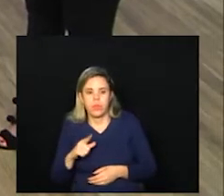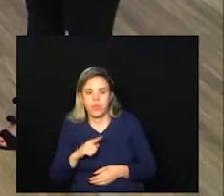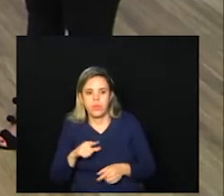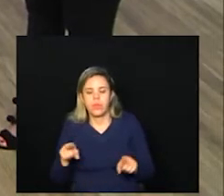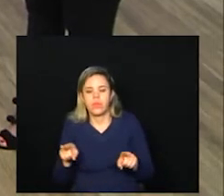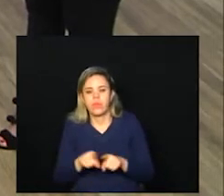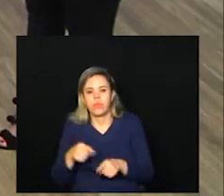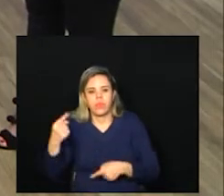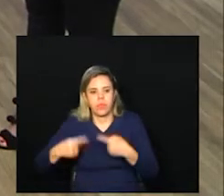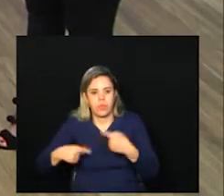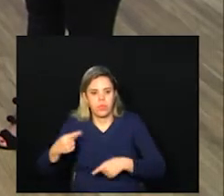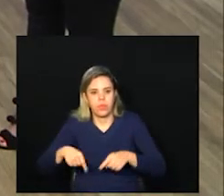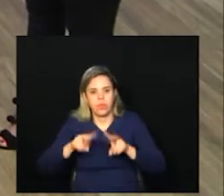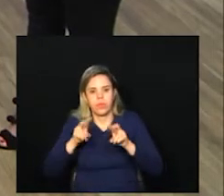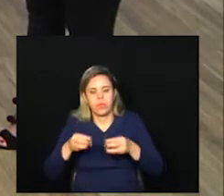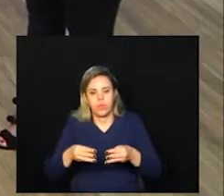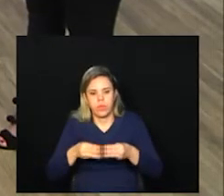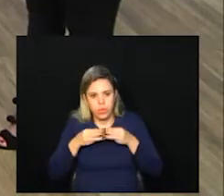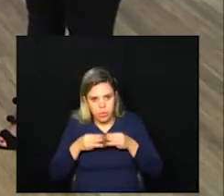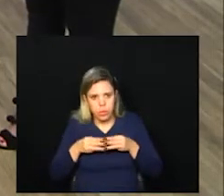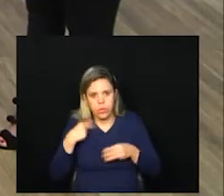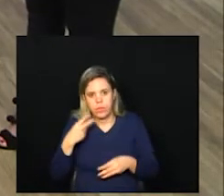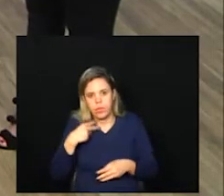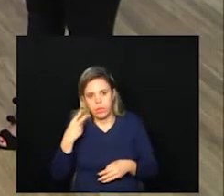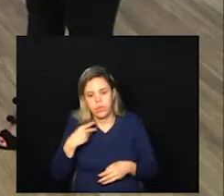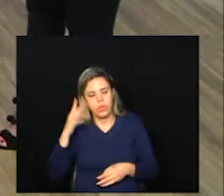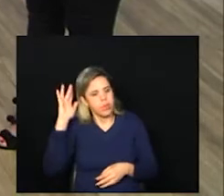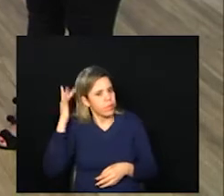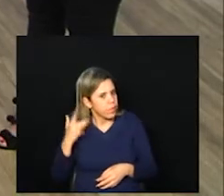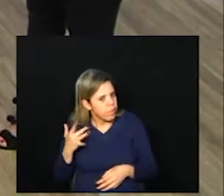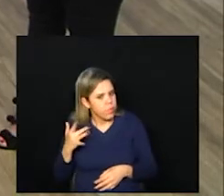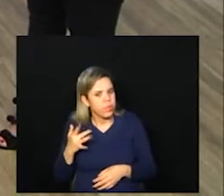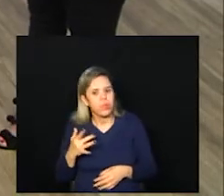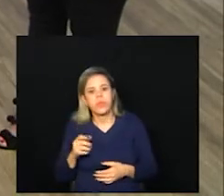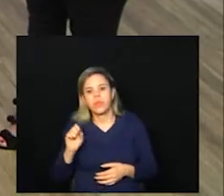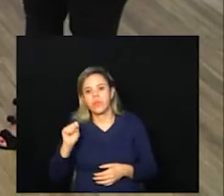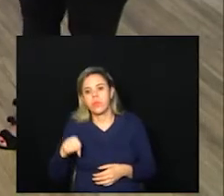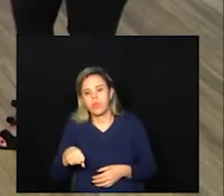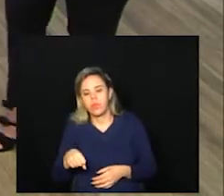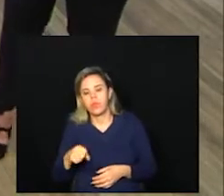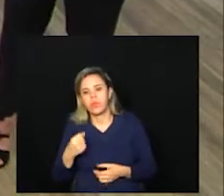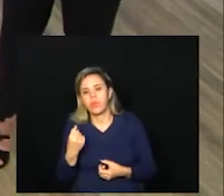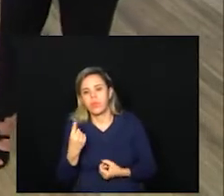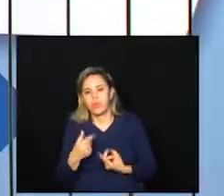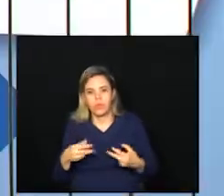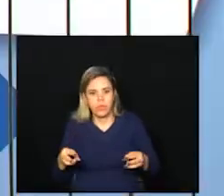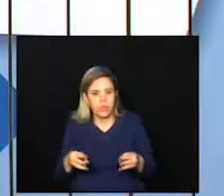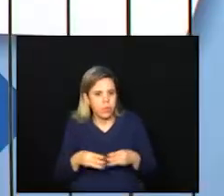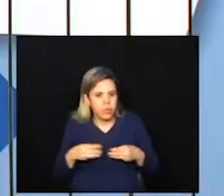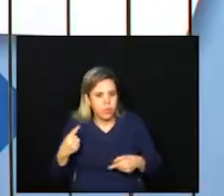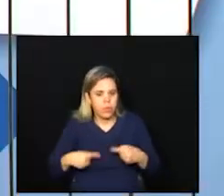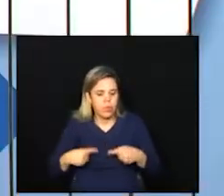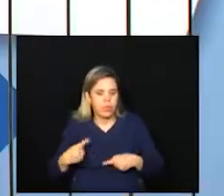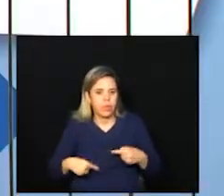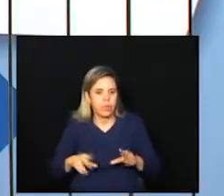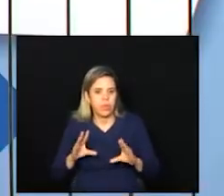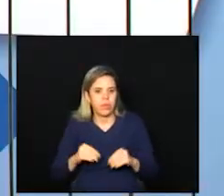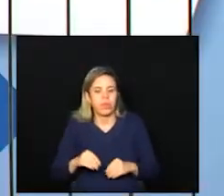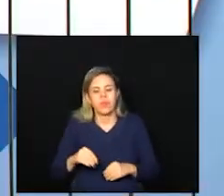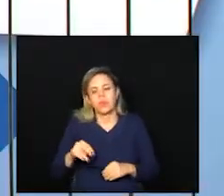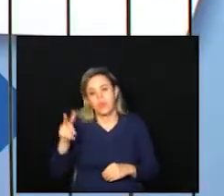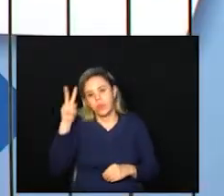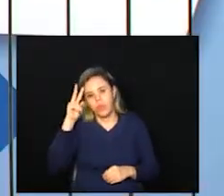também discussão sobre uma moção, da vereadora Guida Calisto. Isso, ela é uma das moções discutidas na noite